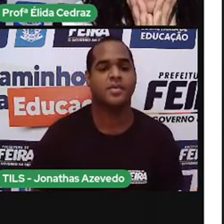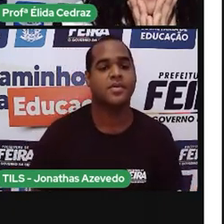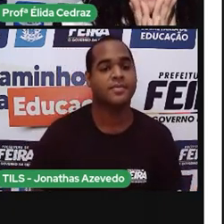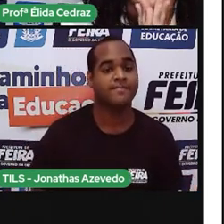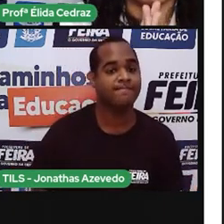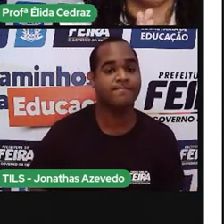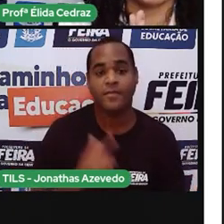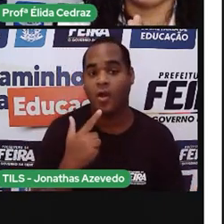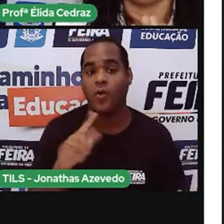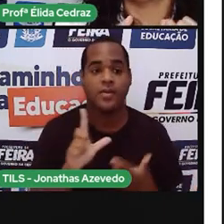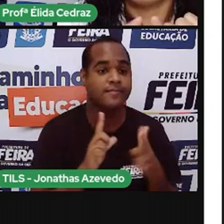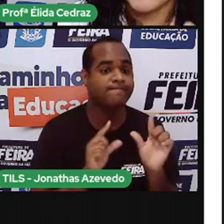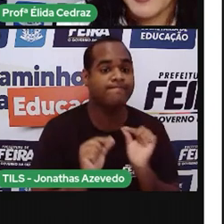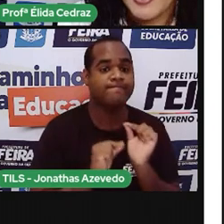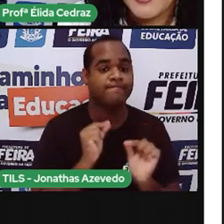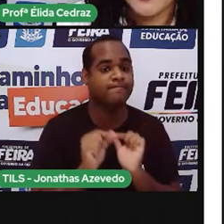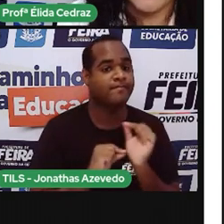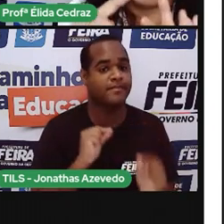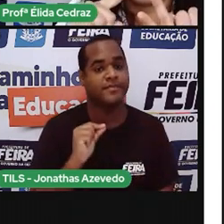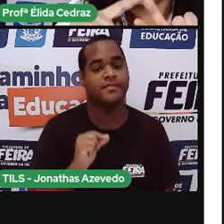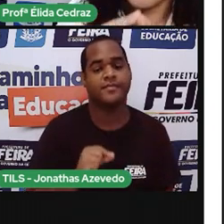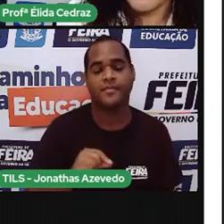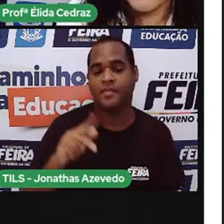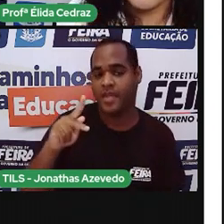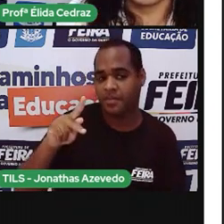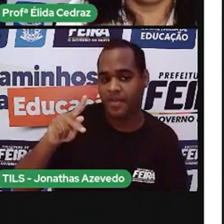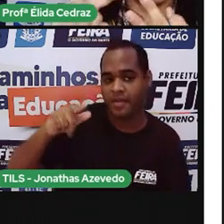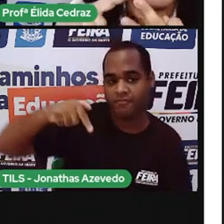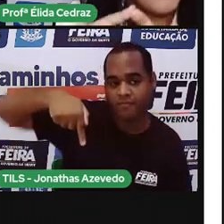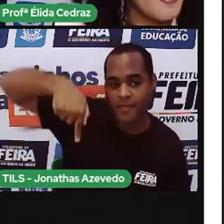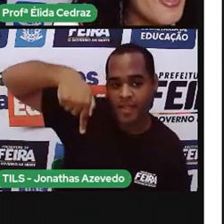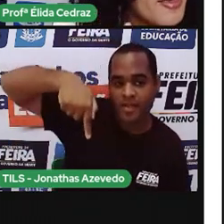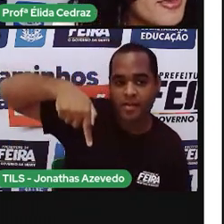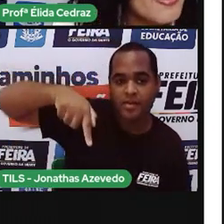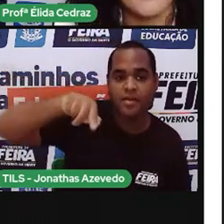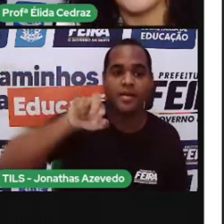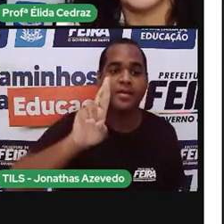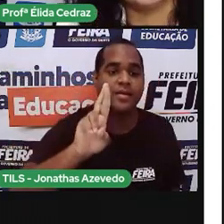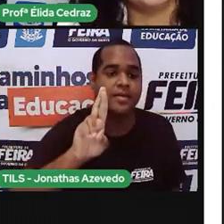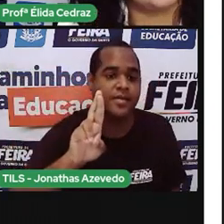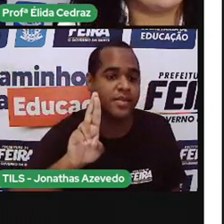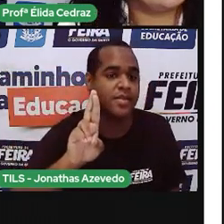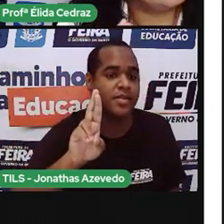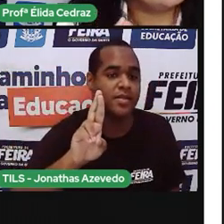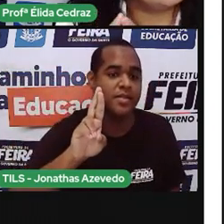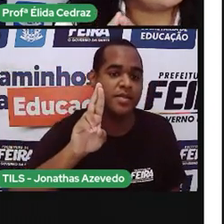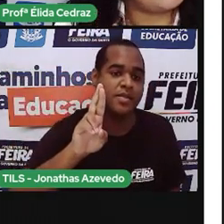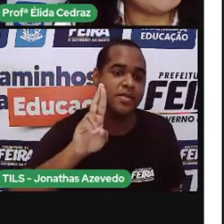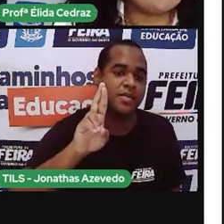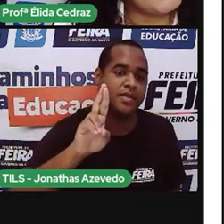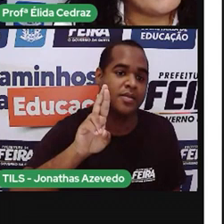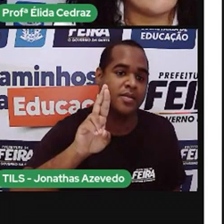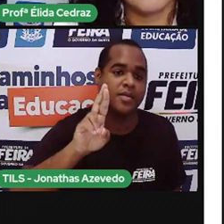Procon será normal p q r r